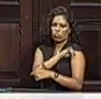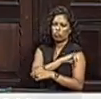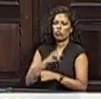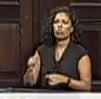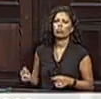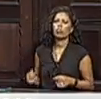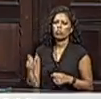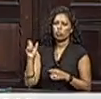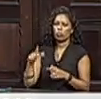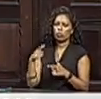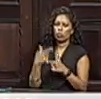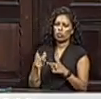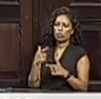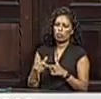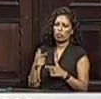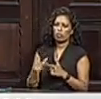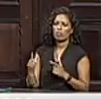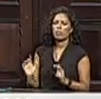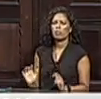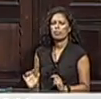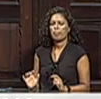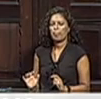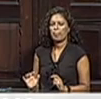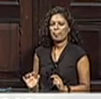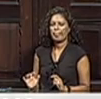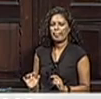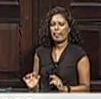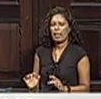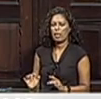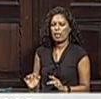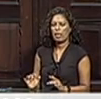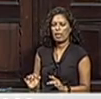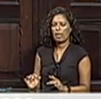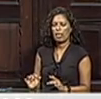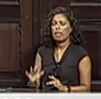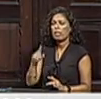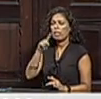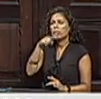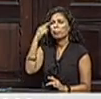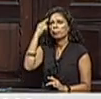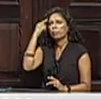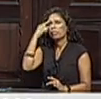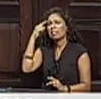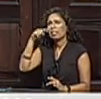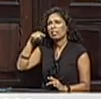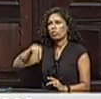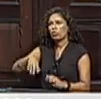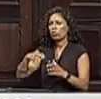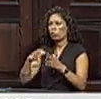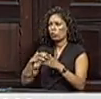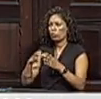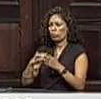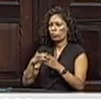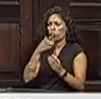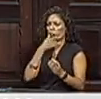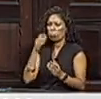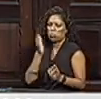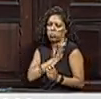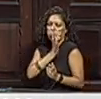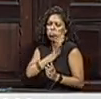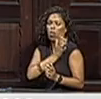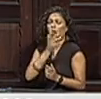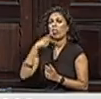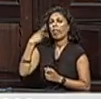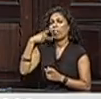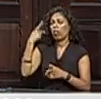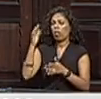em contribuição das empresas para solucionar essas crises econômicas que os